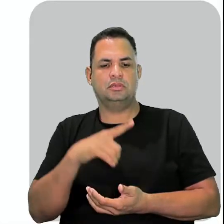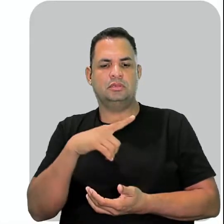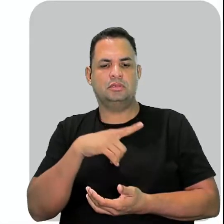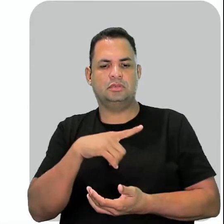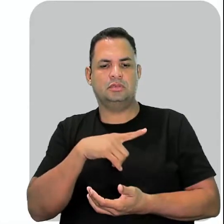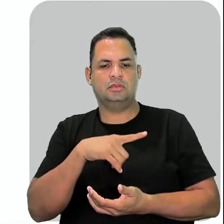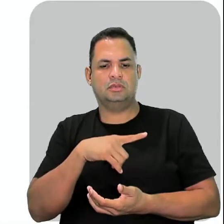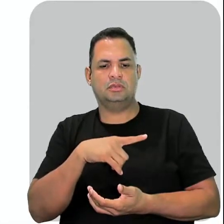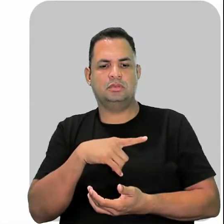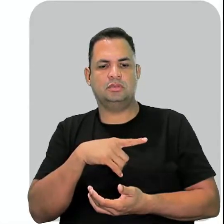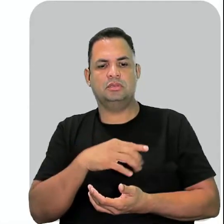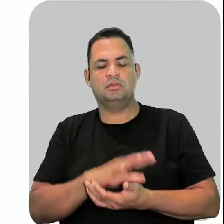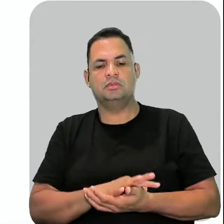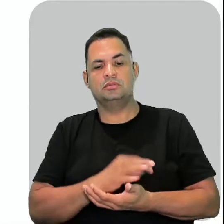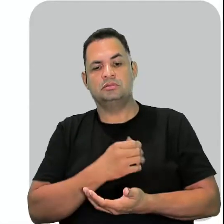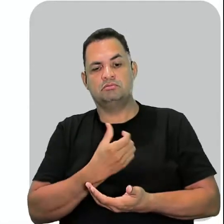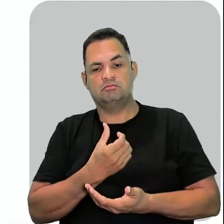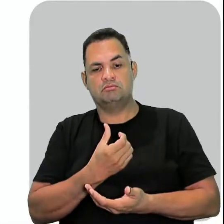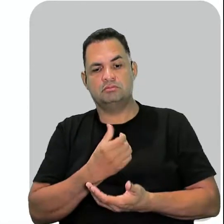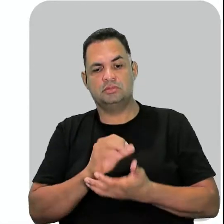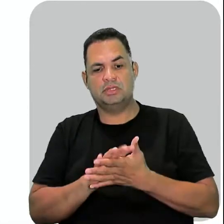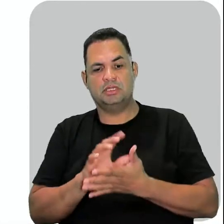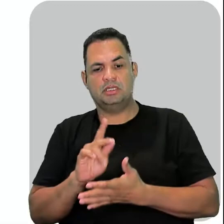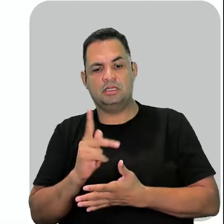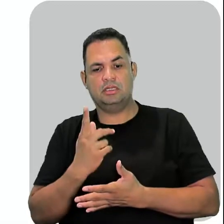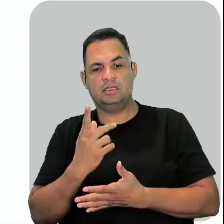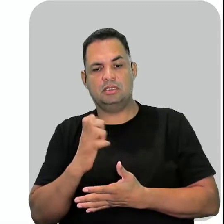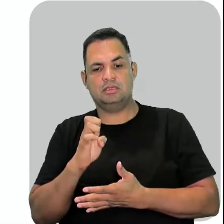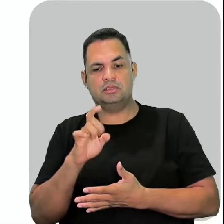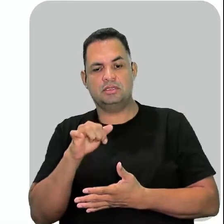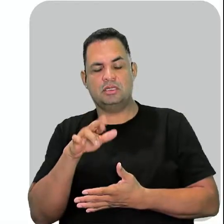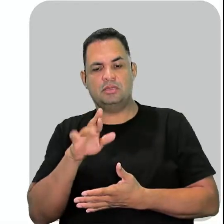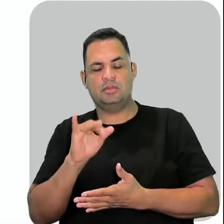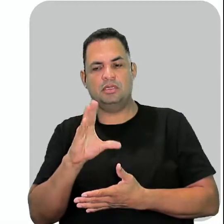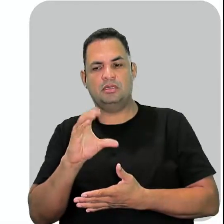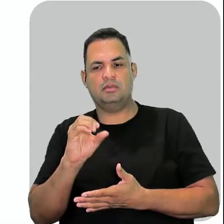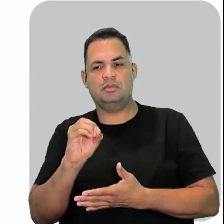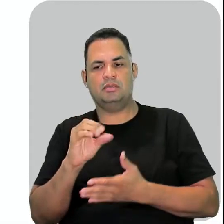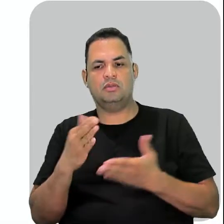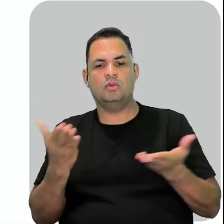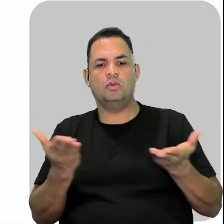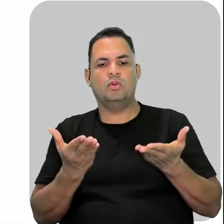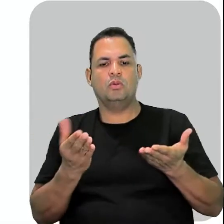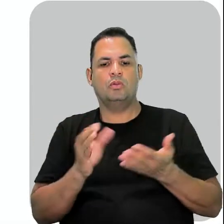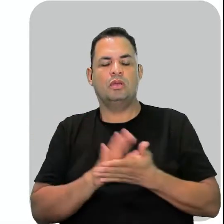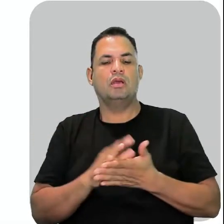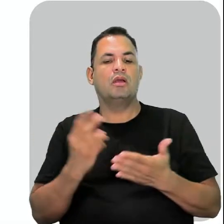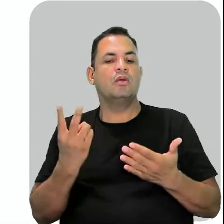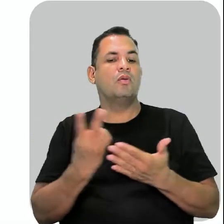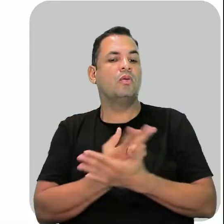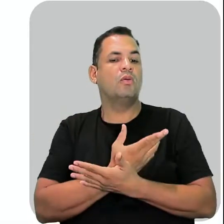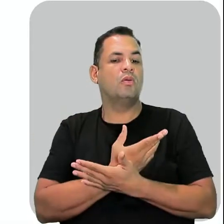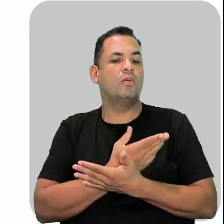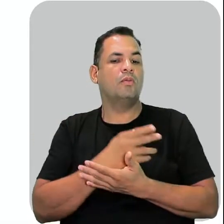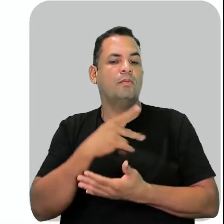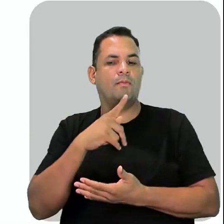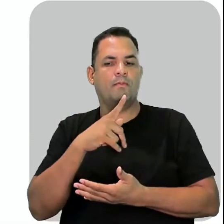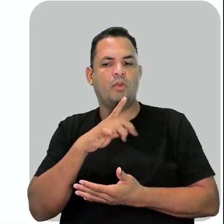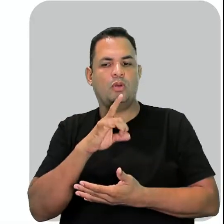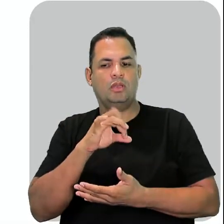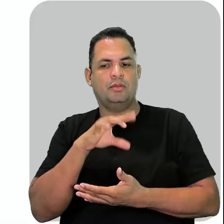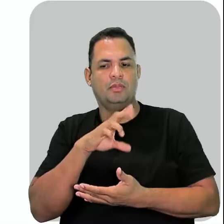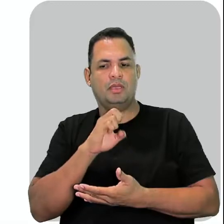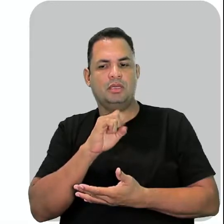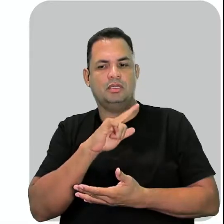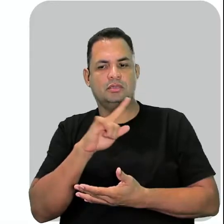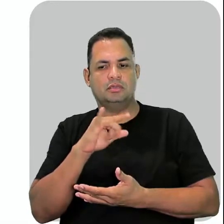ter o hexâmero, tá? E aí a gente encerra aqui esse exemplo para você ver como que ocorre a